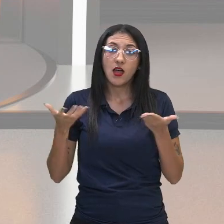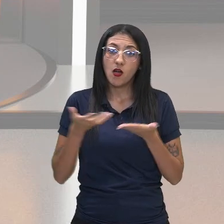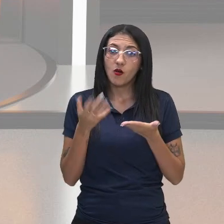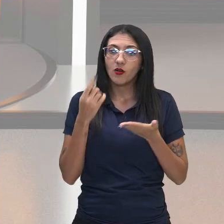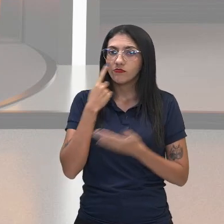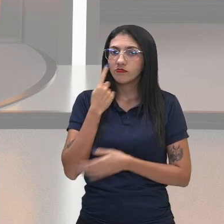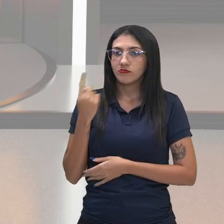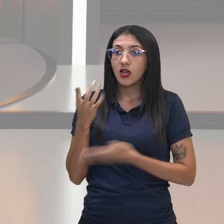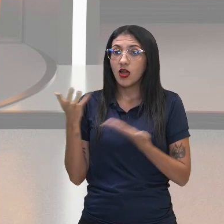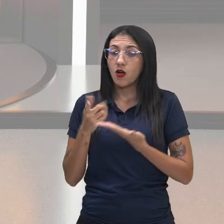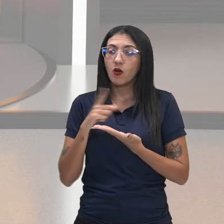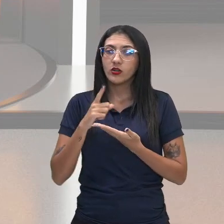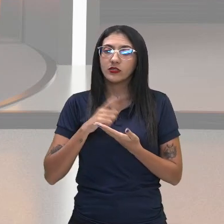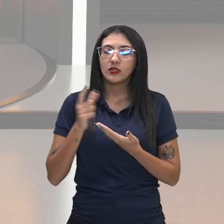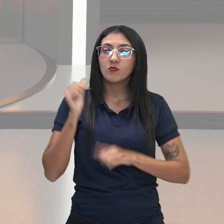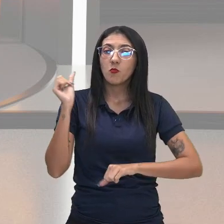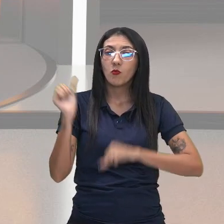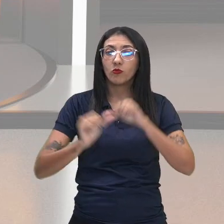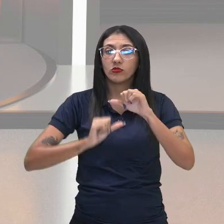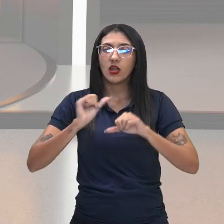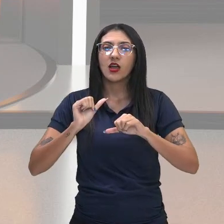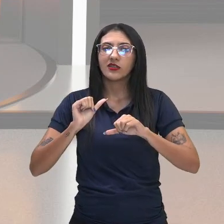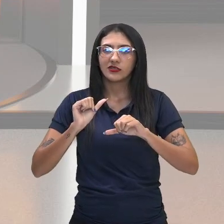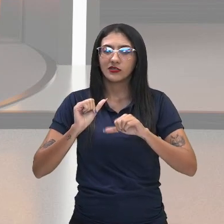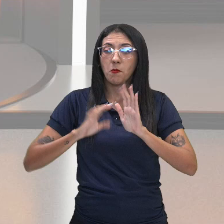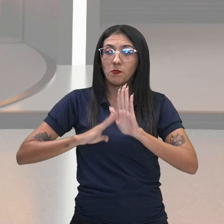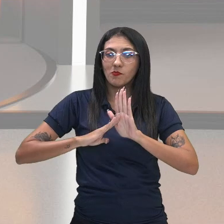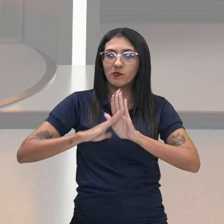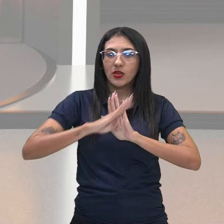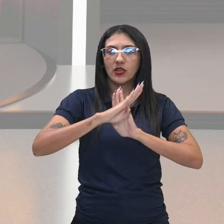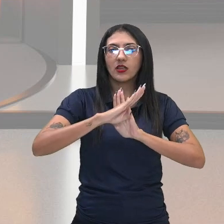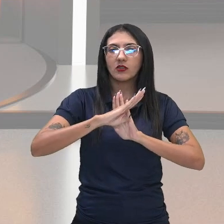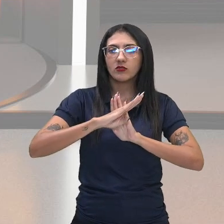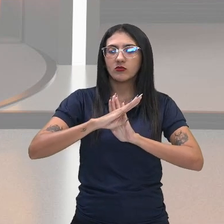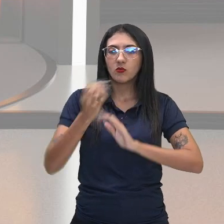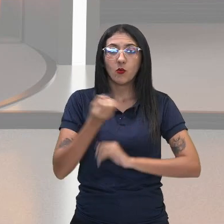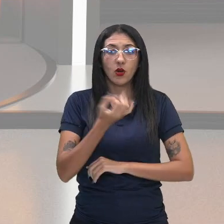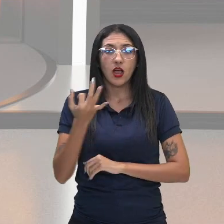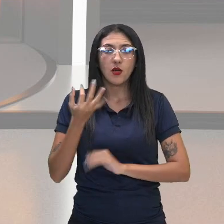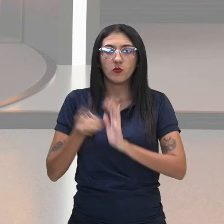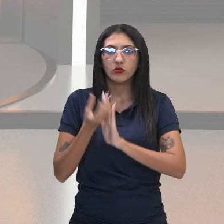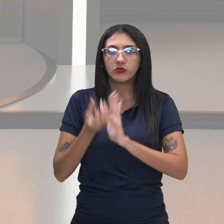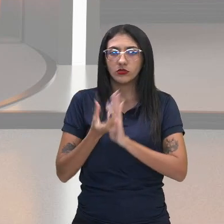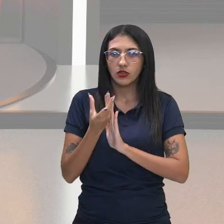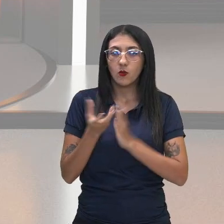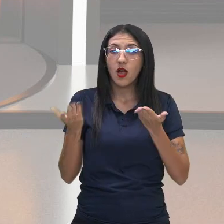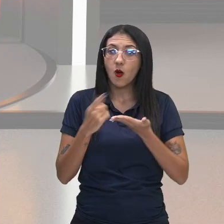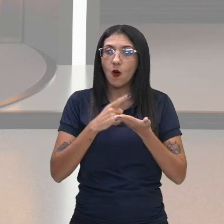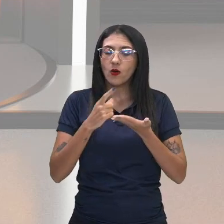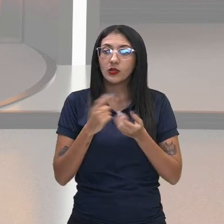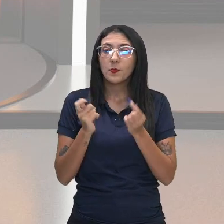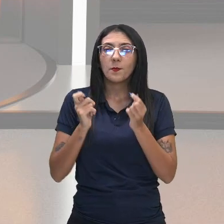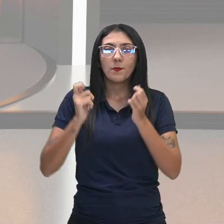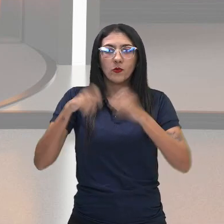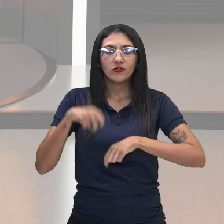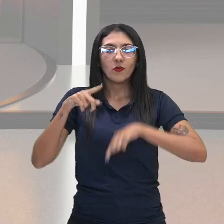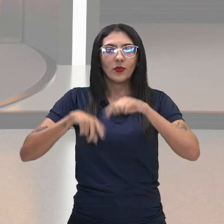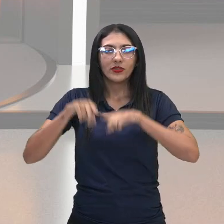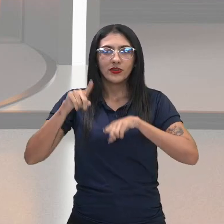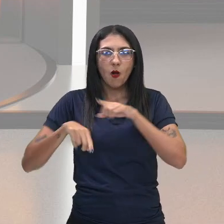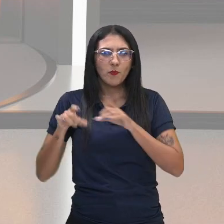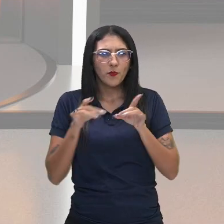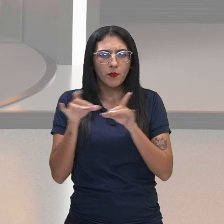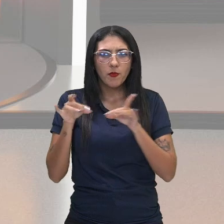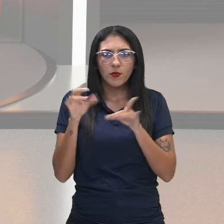ter um processo de aumento dessa produção novamente, gerando quantidades suficientes de alimentos para as